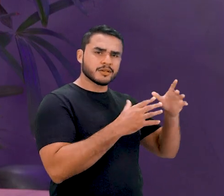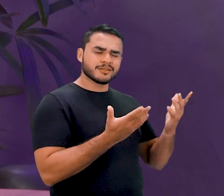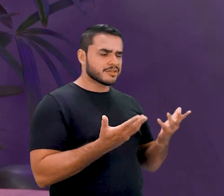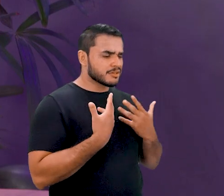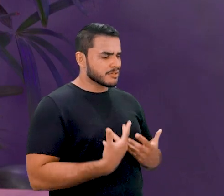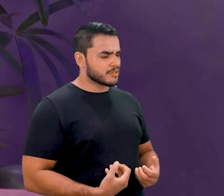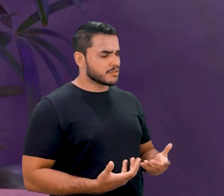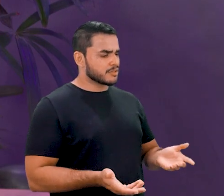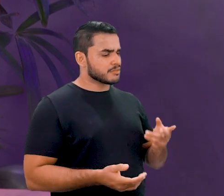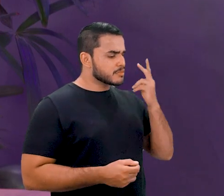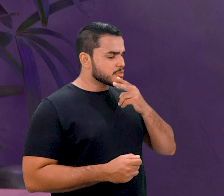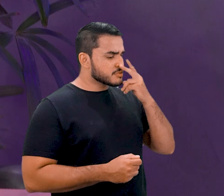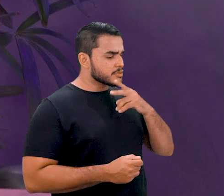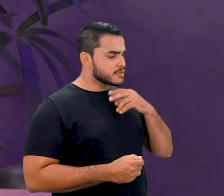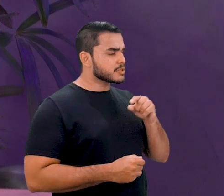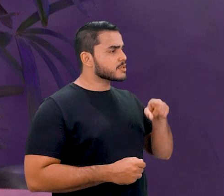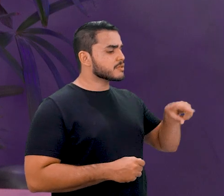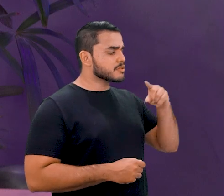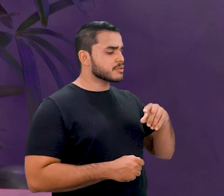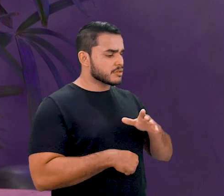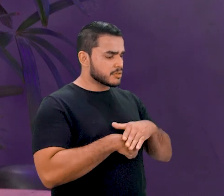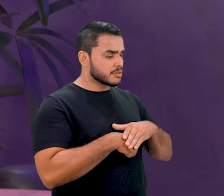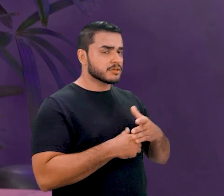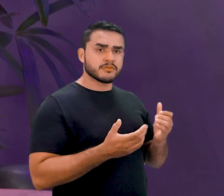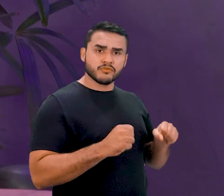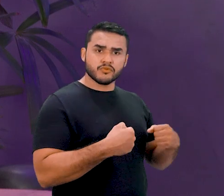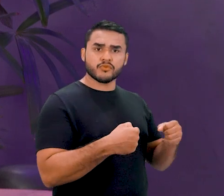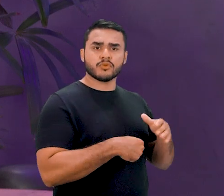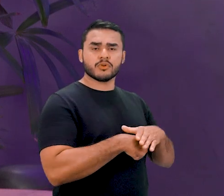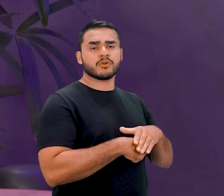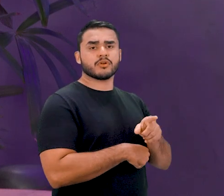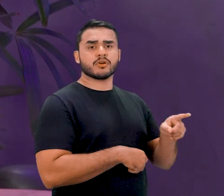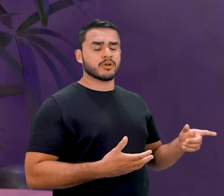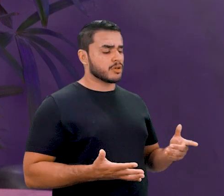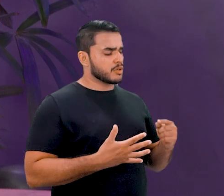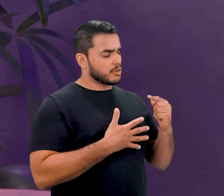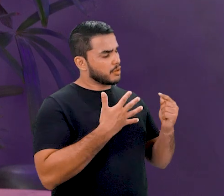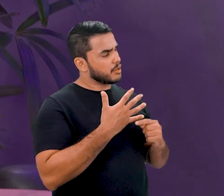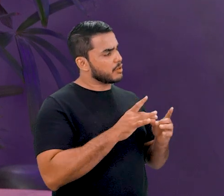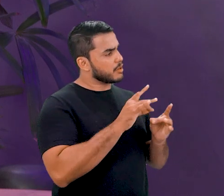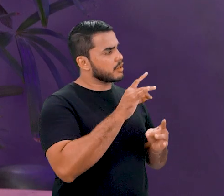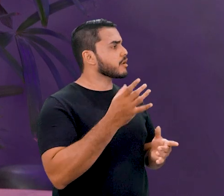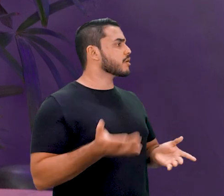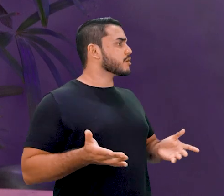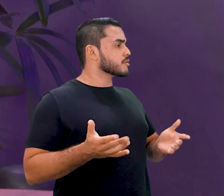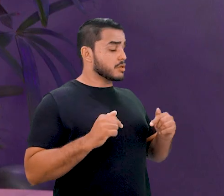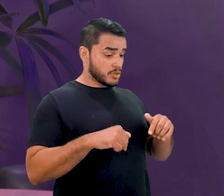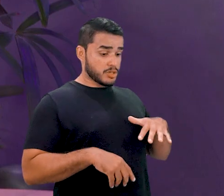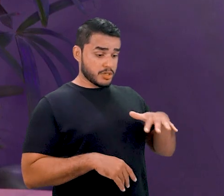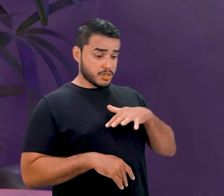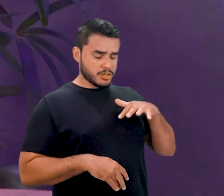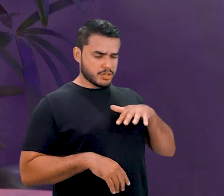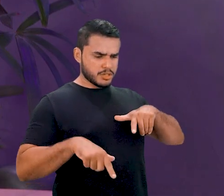e, sobretudo, de repetir esse aprendizado. Porque a gente fala tantas vezes, né? E quando a gente está num ambiente de docência, a gente